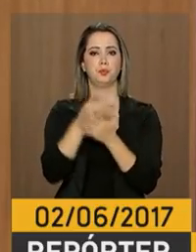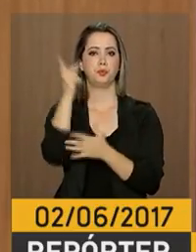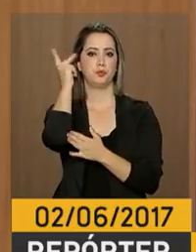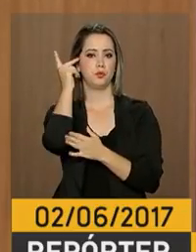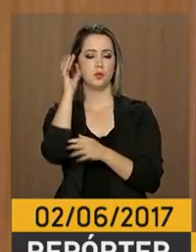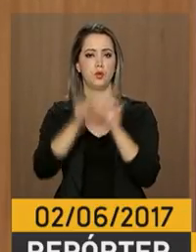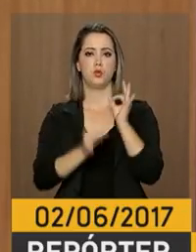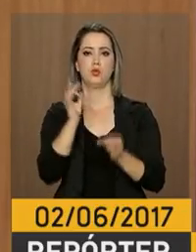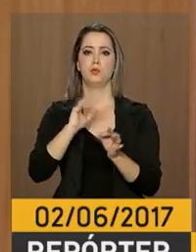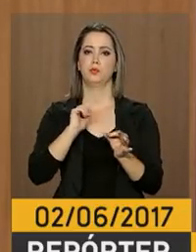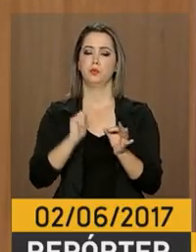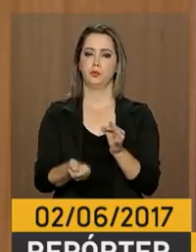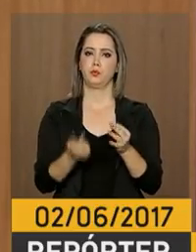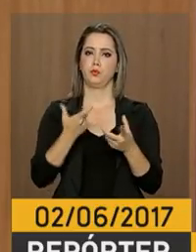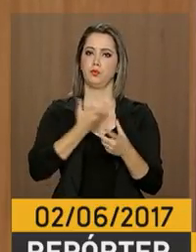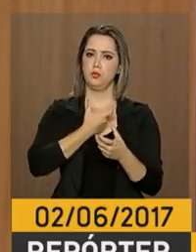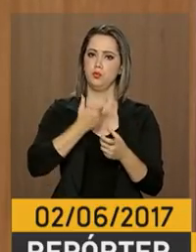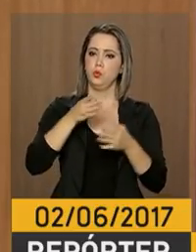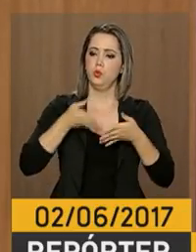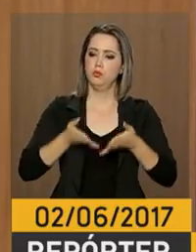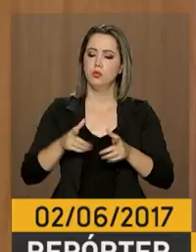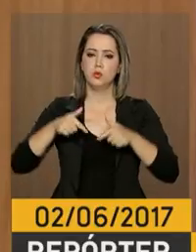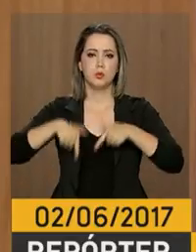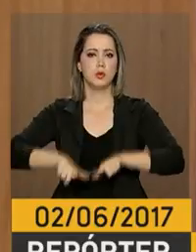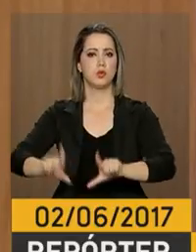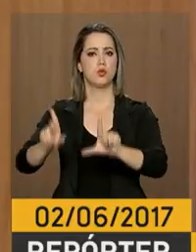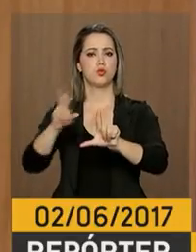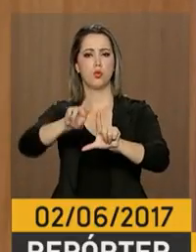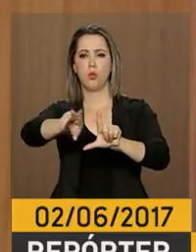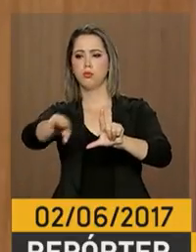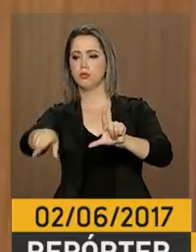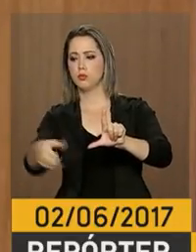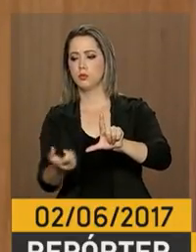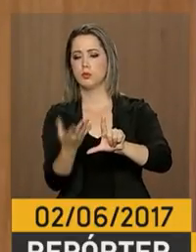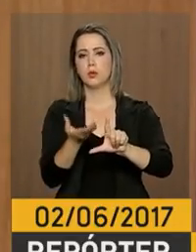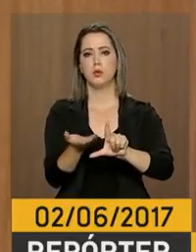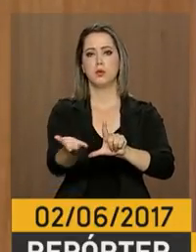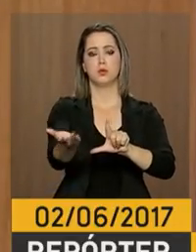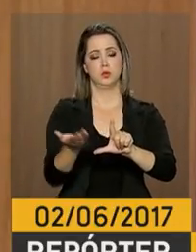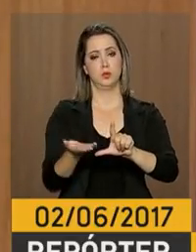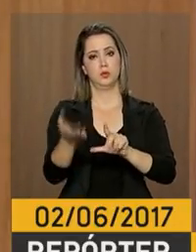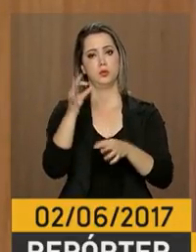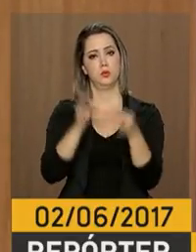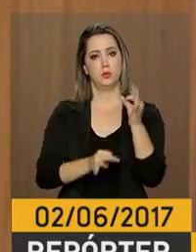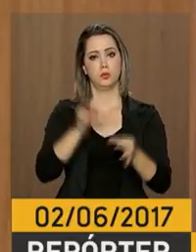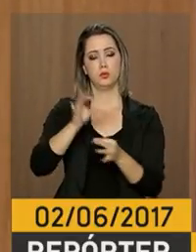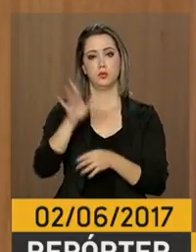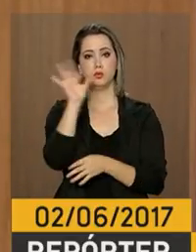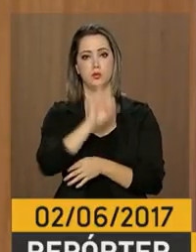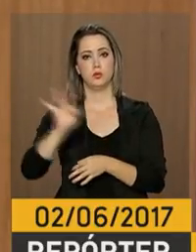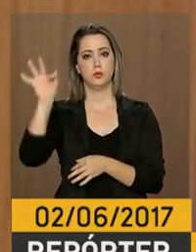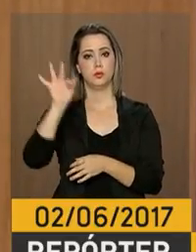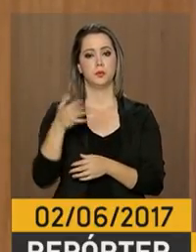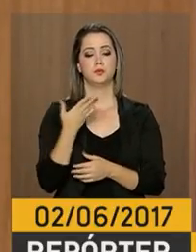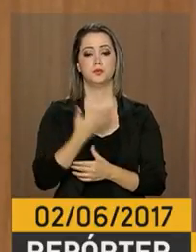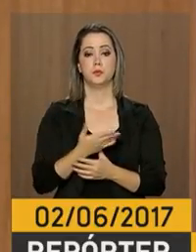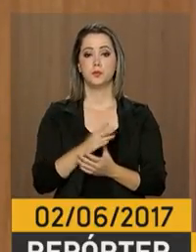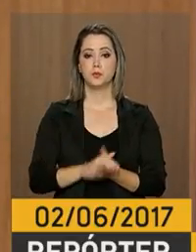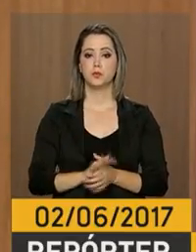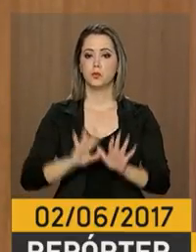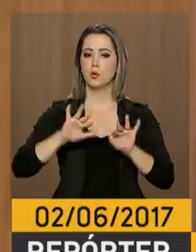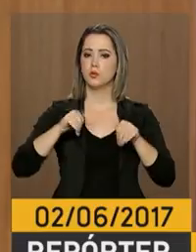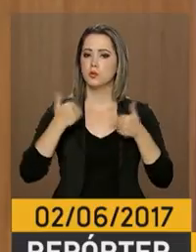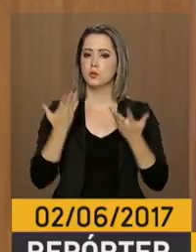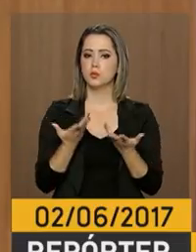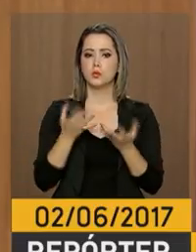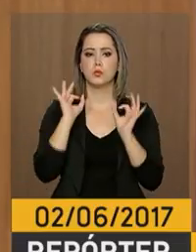e comendas da academia paulista dos magistrados e da associação dos juízes federais ajufe por toda sua